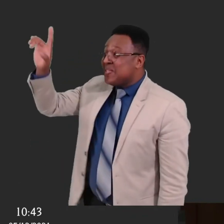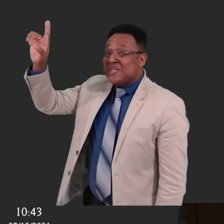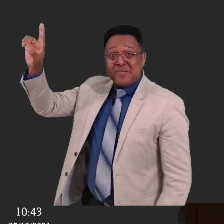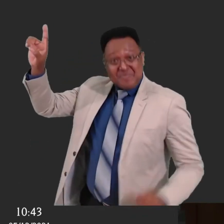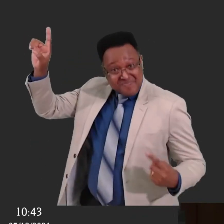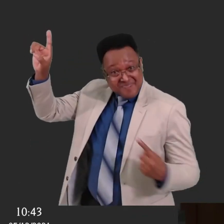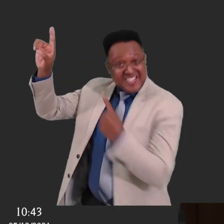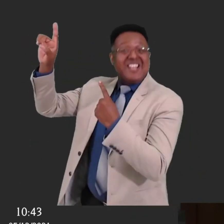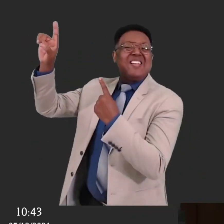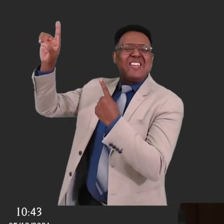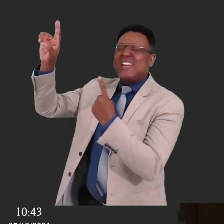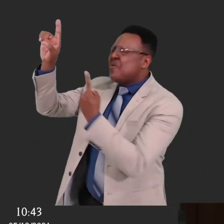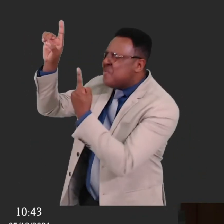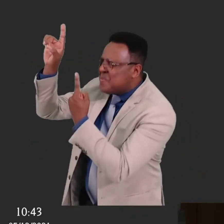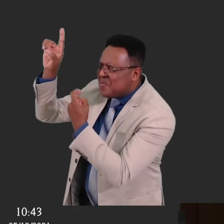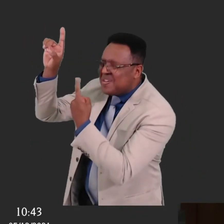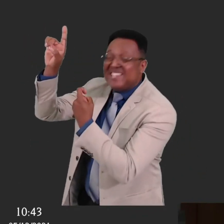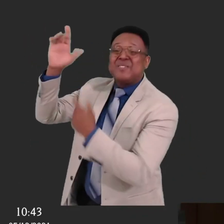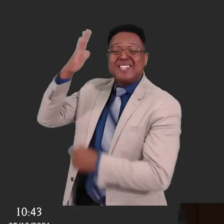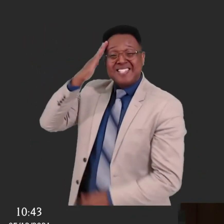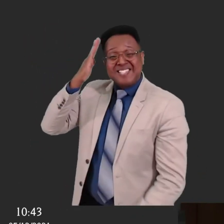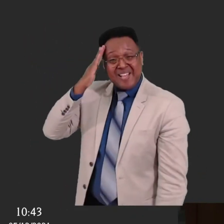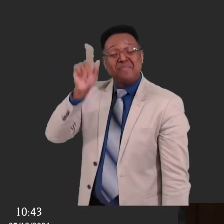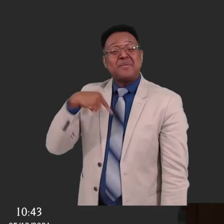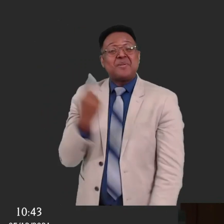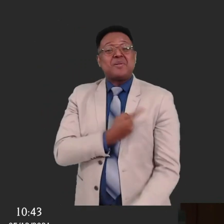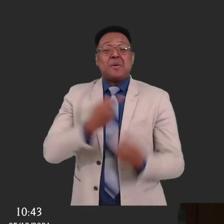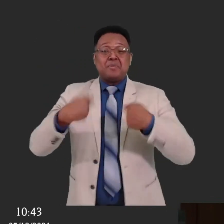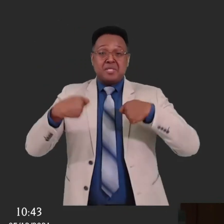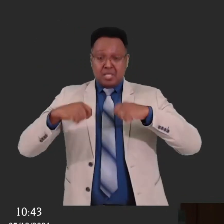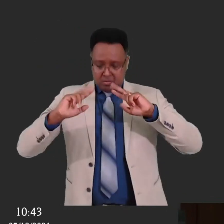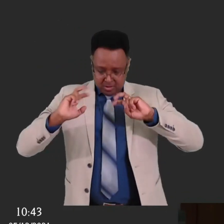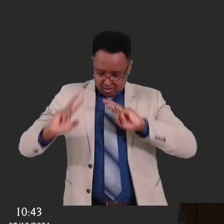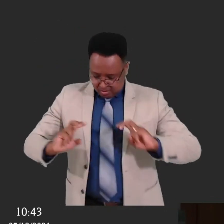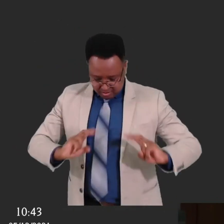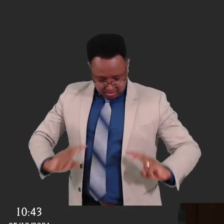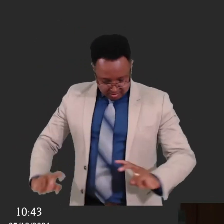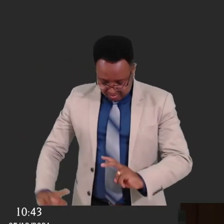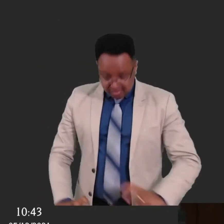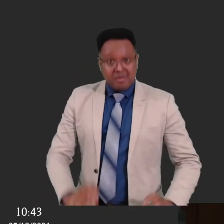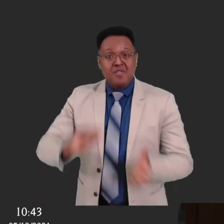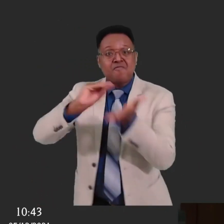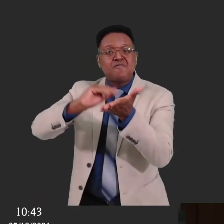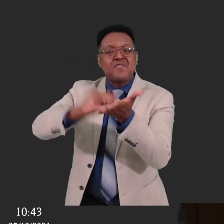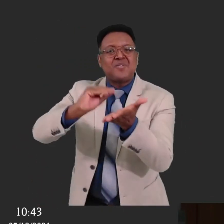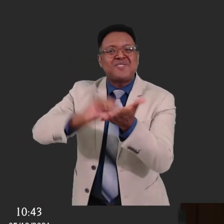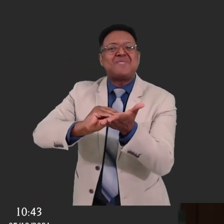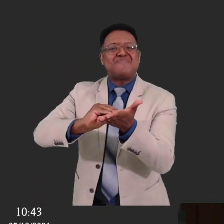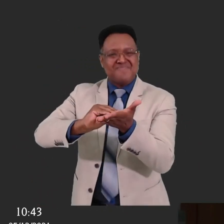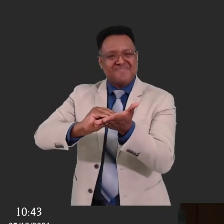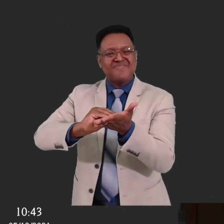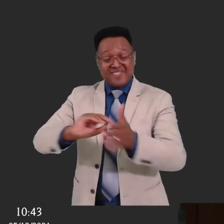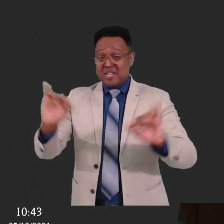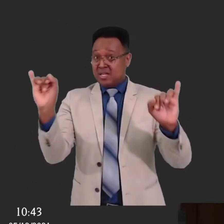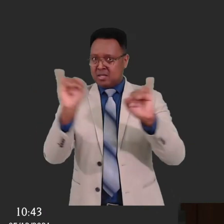é? Só Deus sabe o que é que está faltando em nós. E por conta disso, irmãos, os irmãos